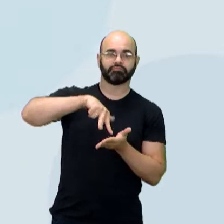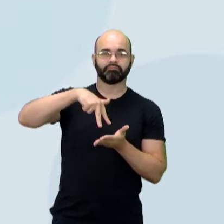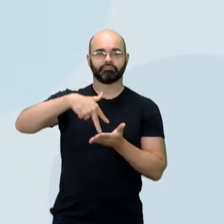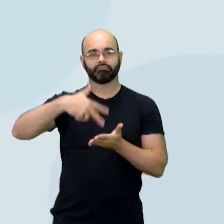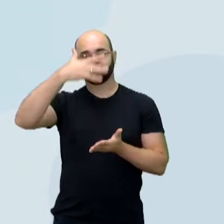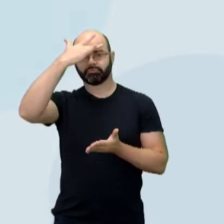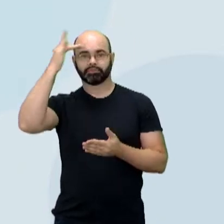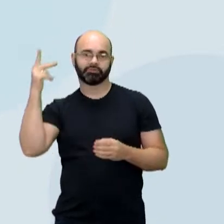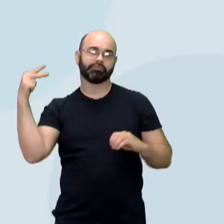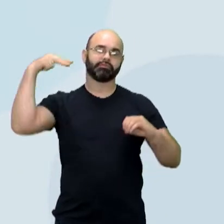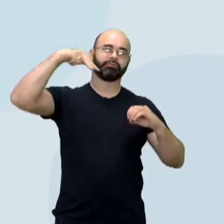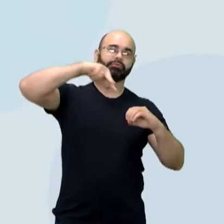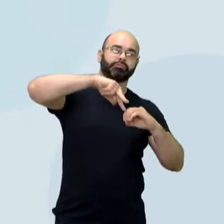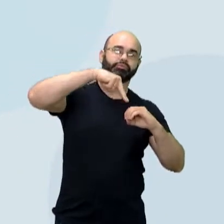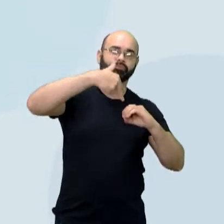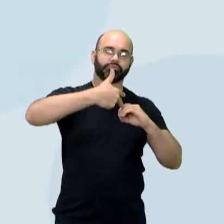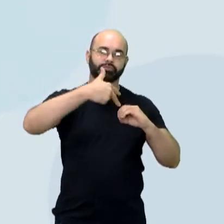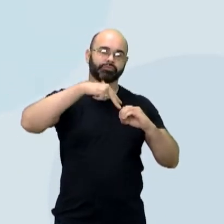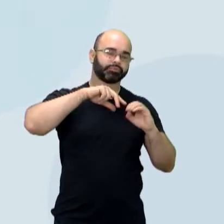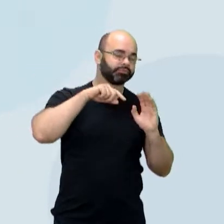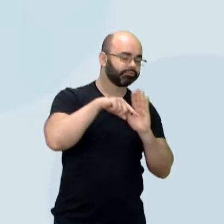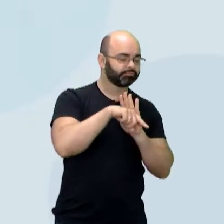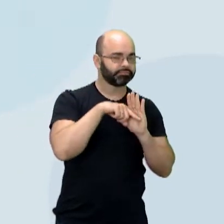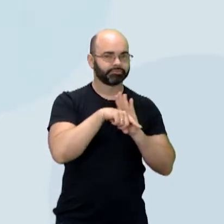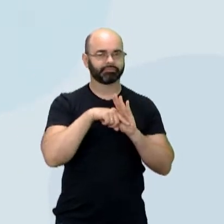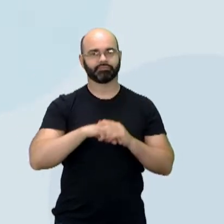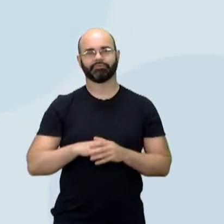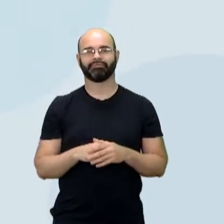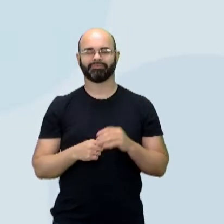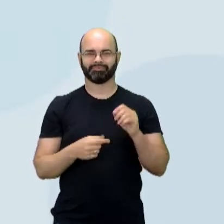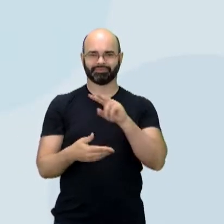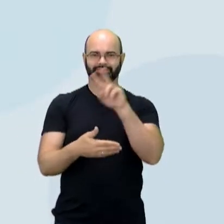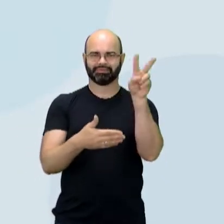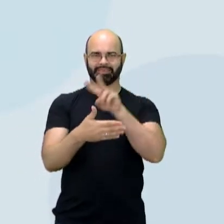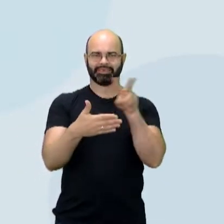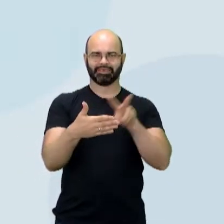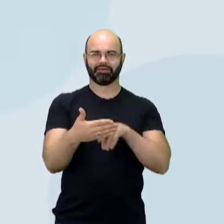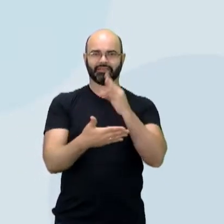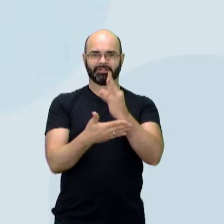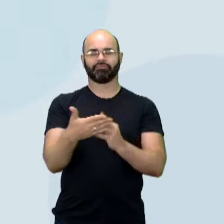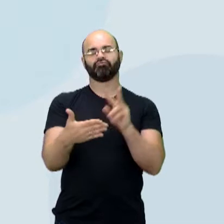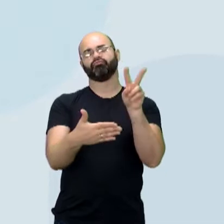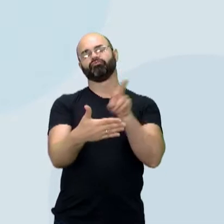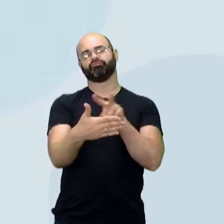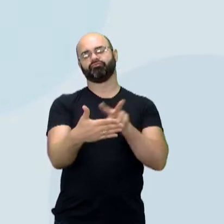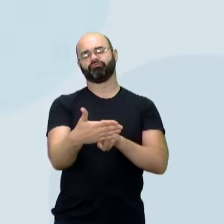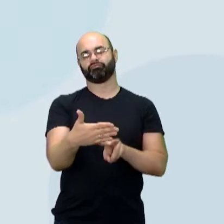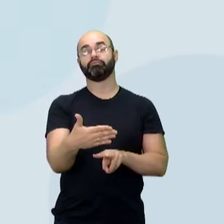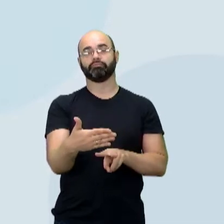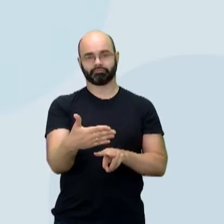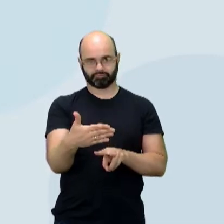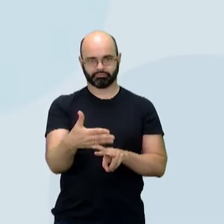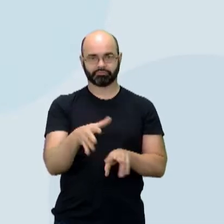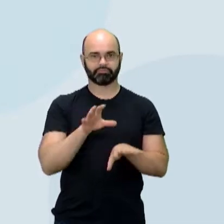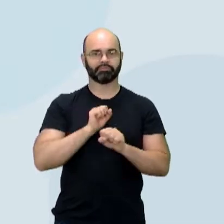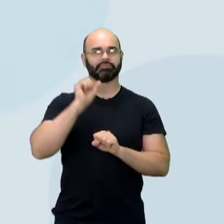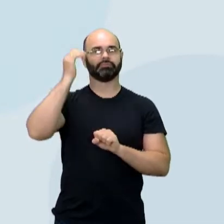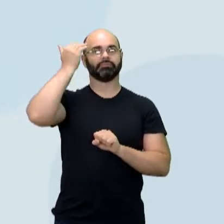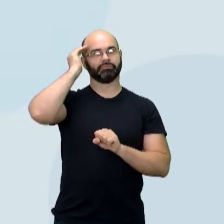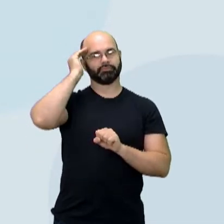tem uma leitura e após essa leitura a gente se apropria da leitura e a gente já vai para a questão.